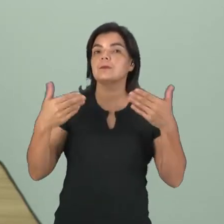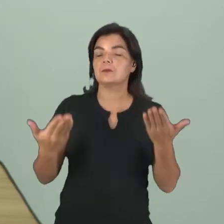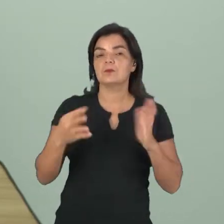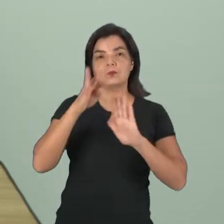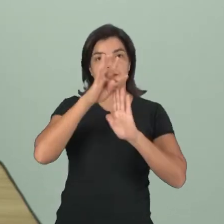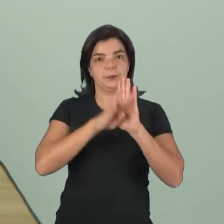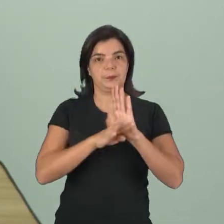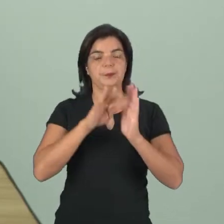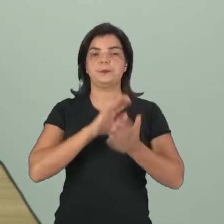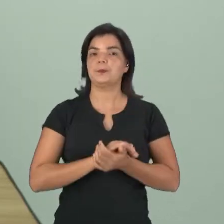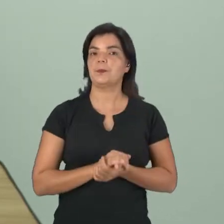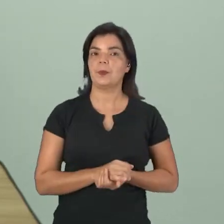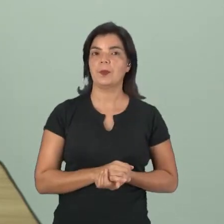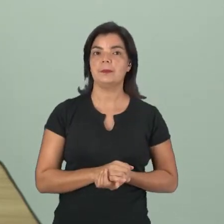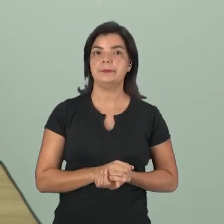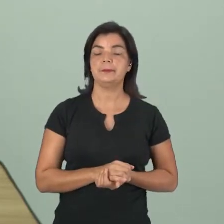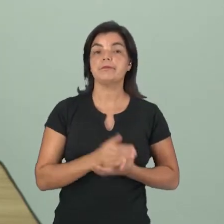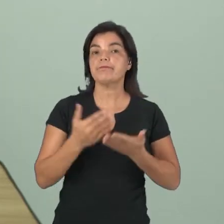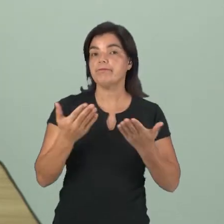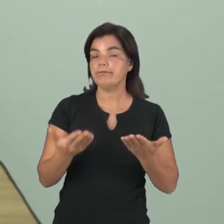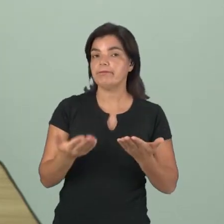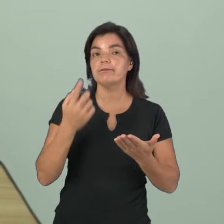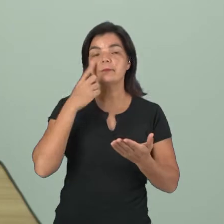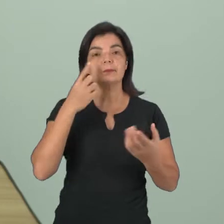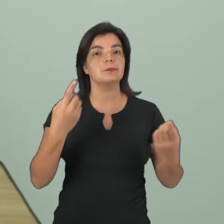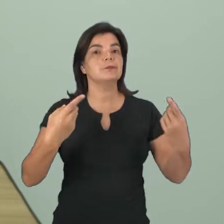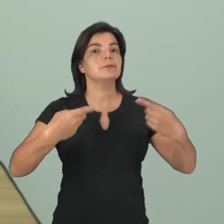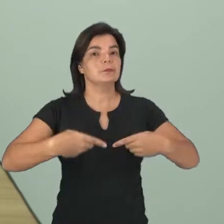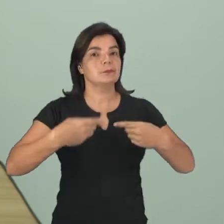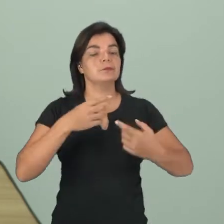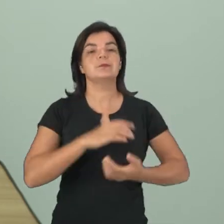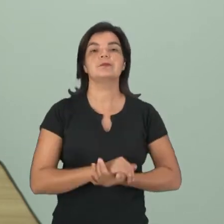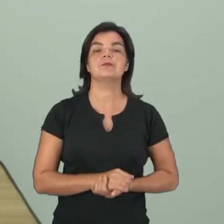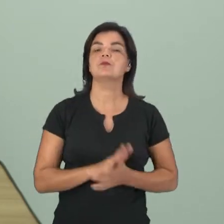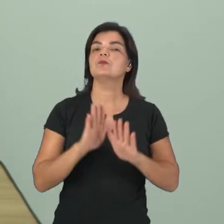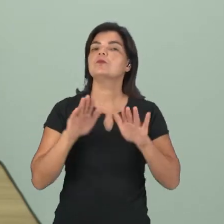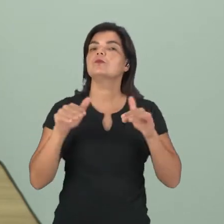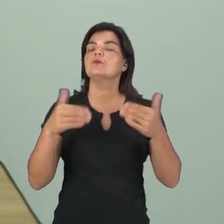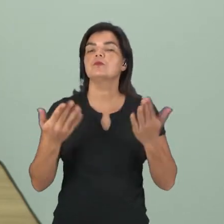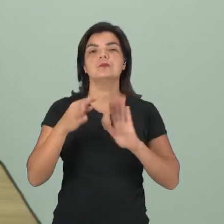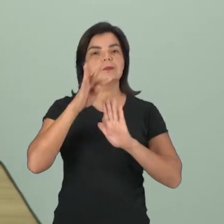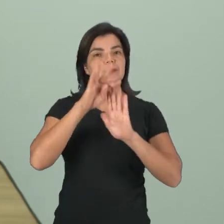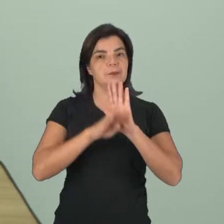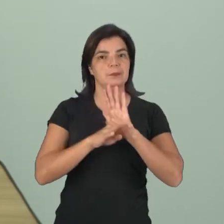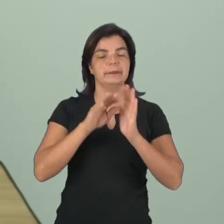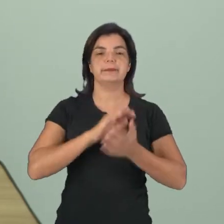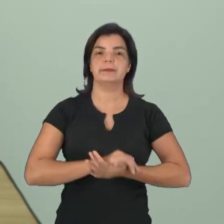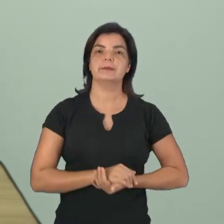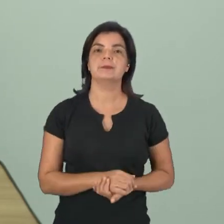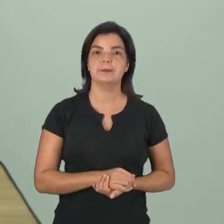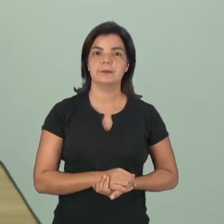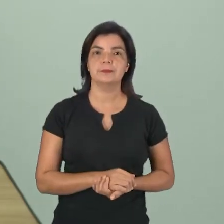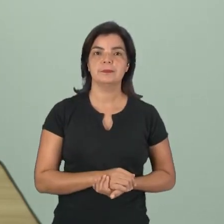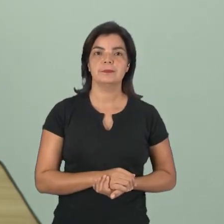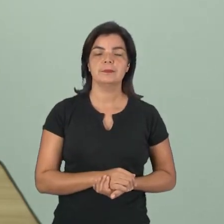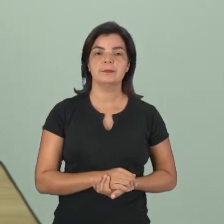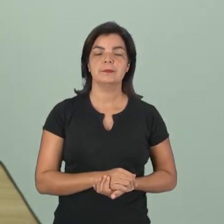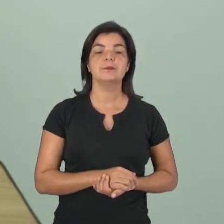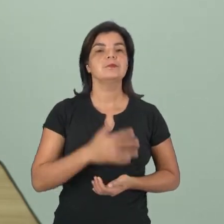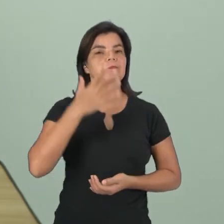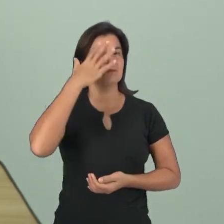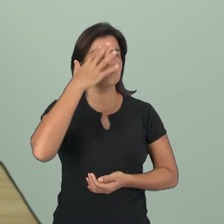o texto, certo? Então, o desafio é: qual é o texto?